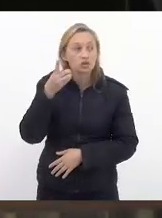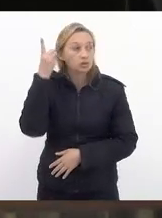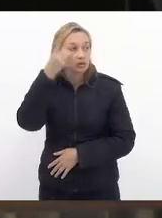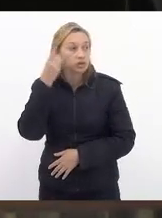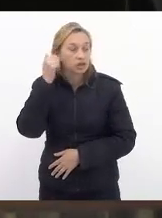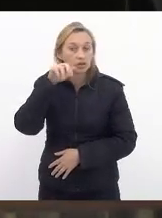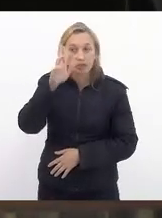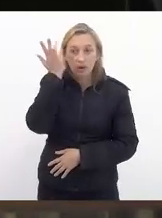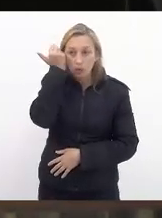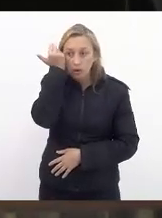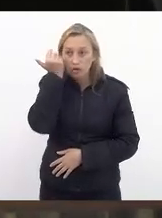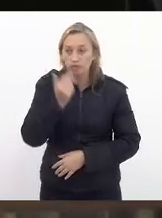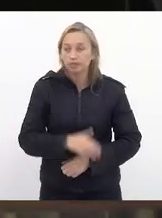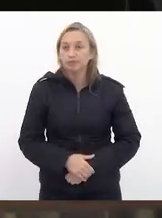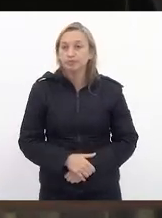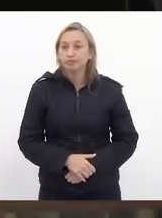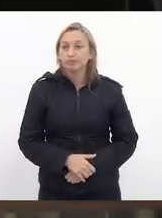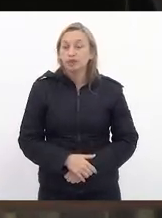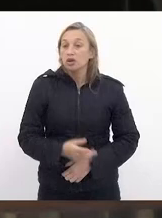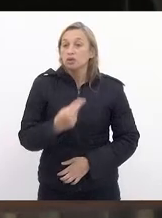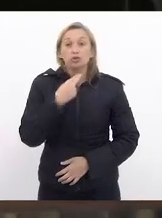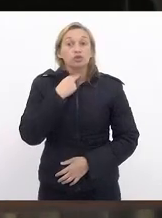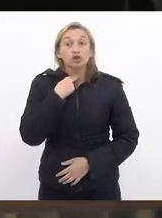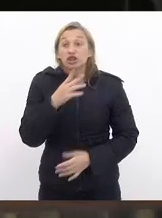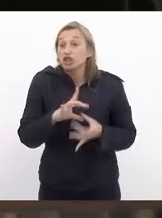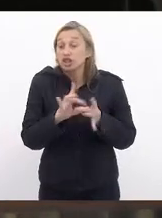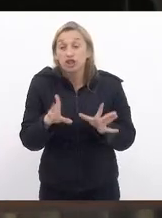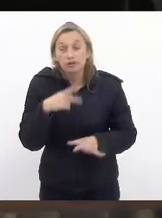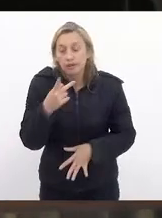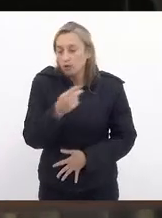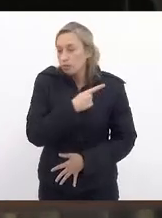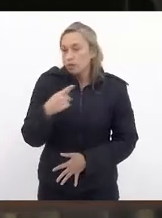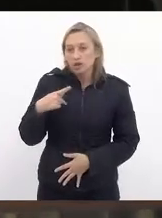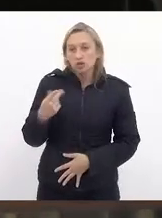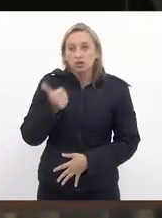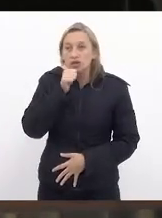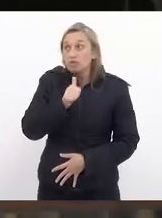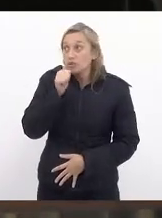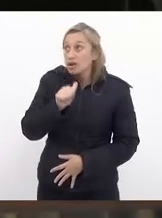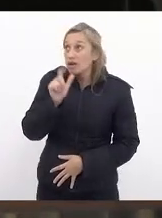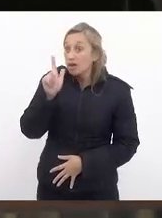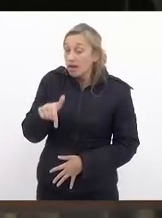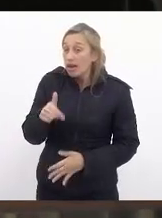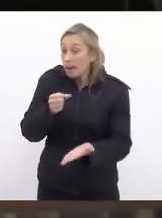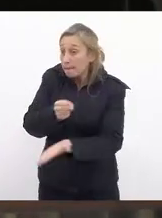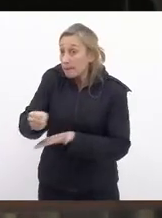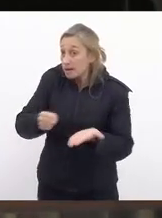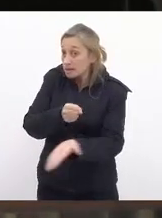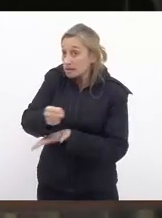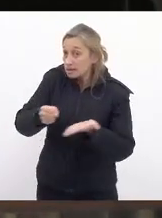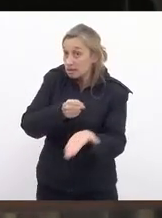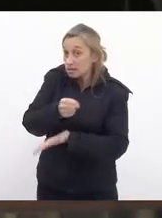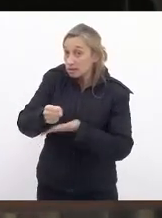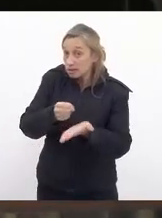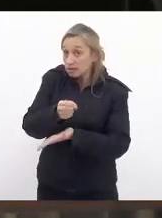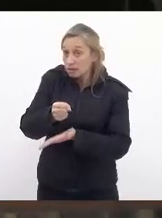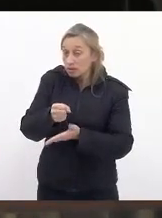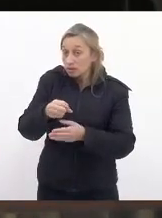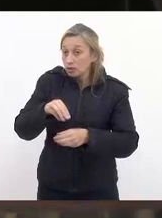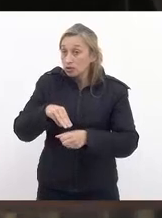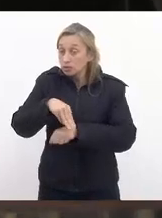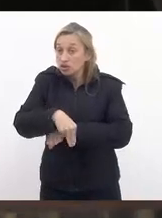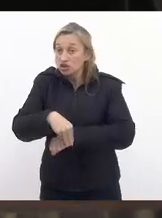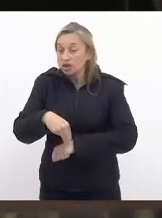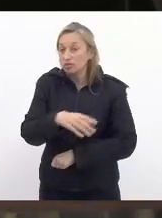Coelho E eu não podia deixar de dizer quando pastora né as mulheres eram a base do